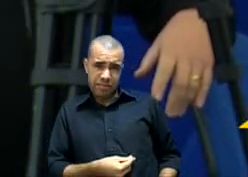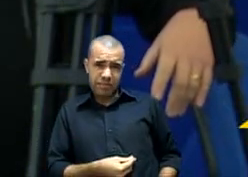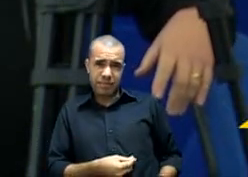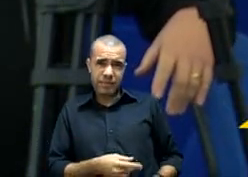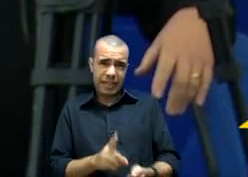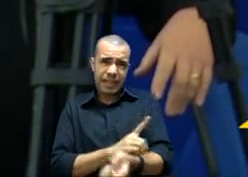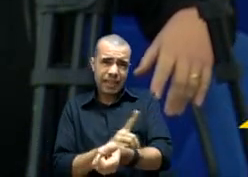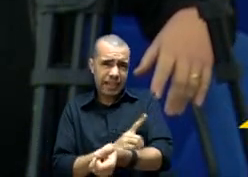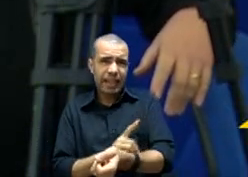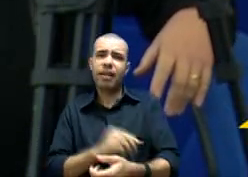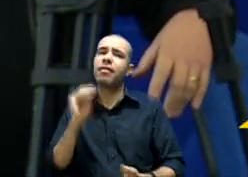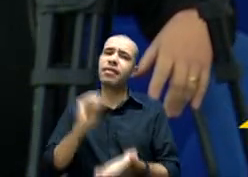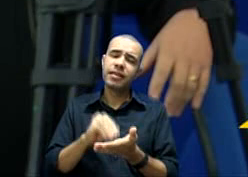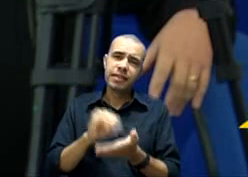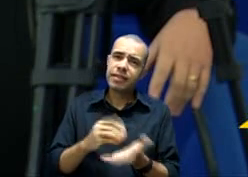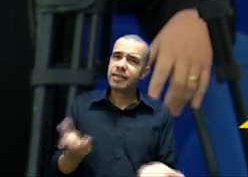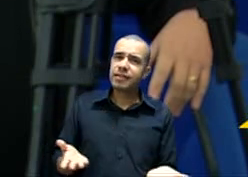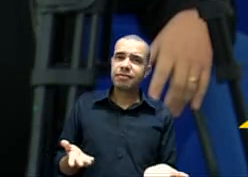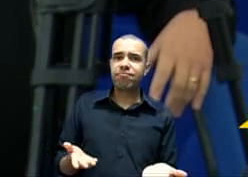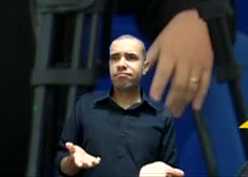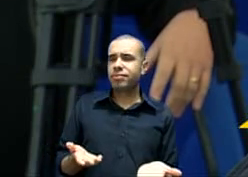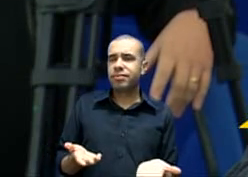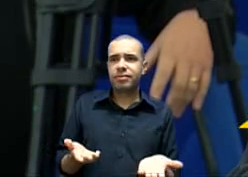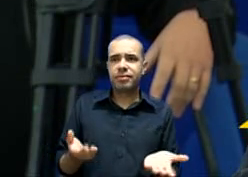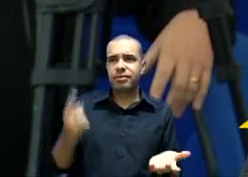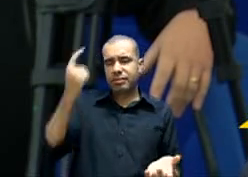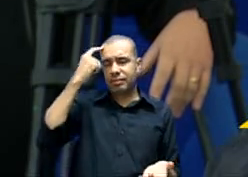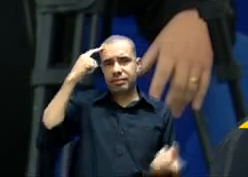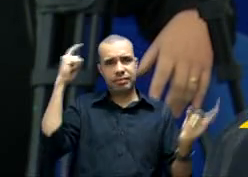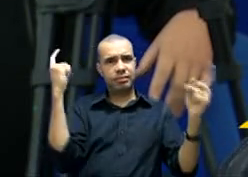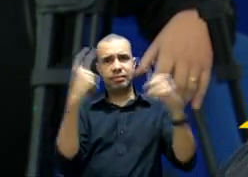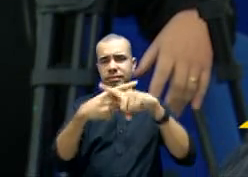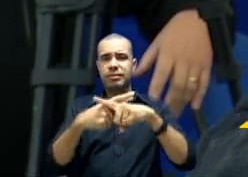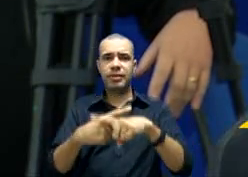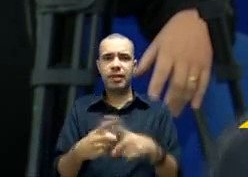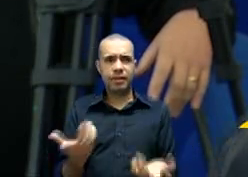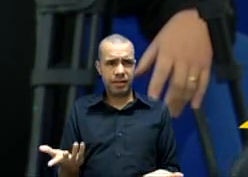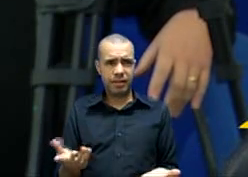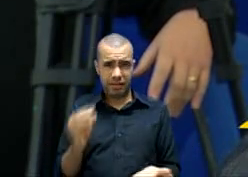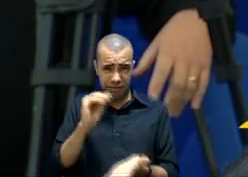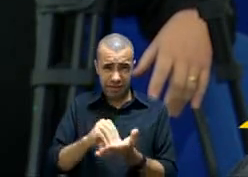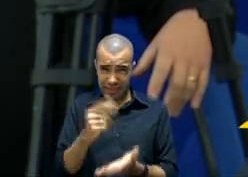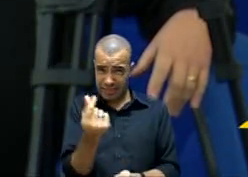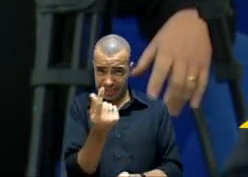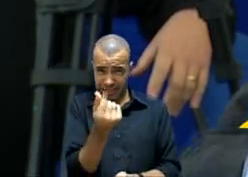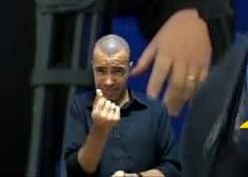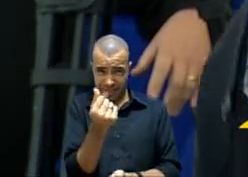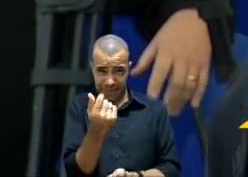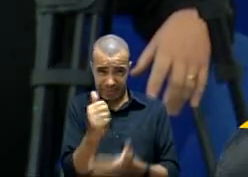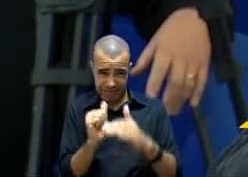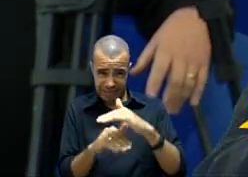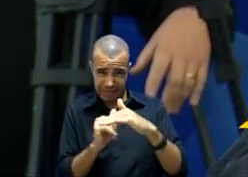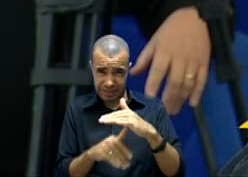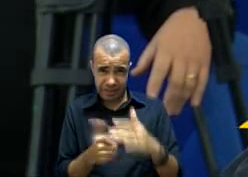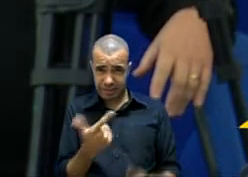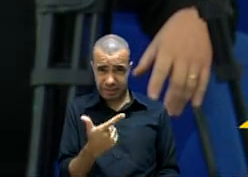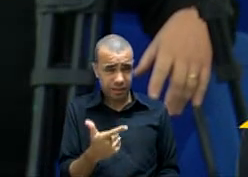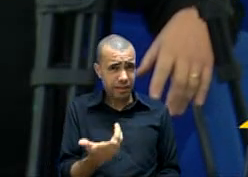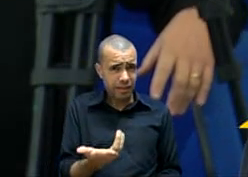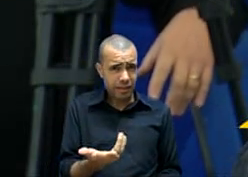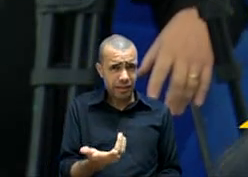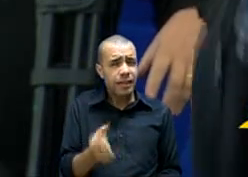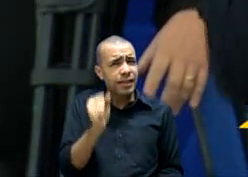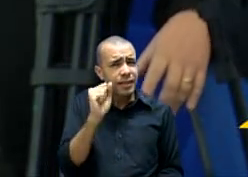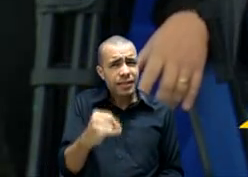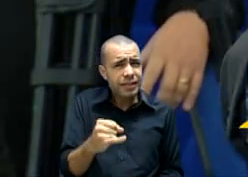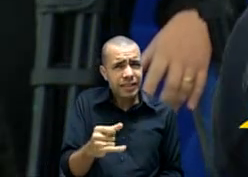na cidade de Sorocaba, e tudo isso não é falta de dinheiro, é falta de gestão. Porque se fosse falta de dinheiro, não estaria fazendo BRT. Se fosse